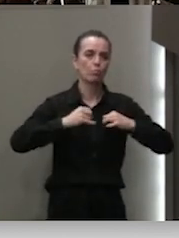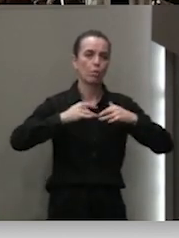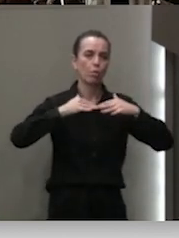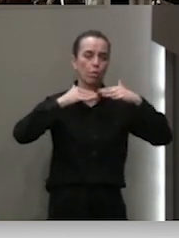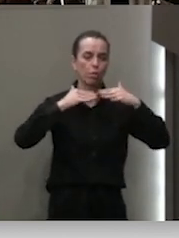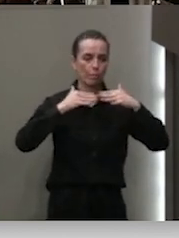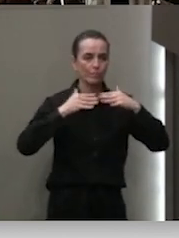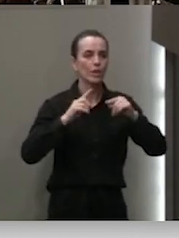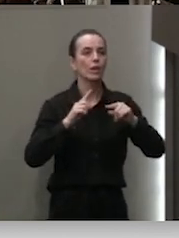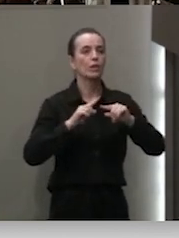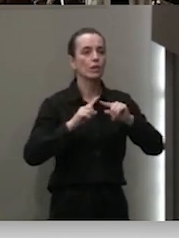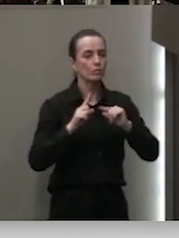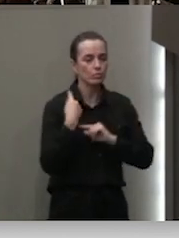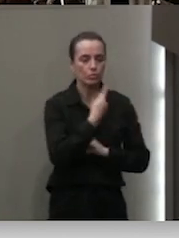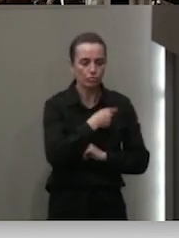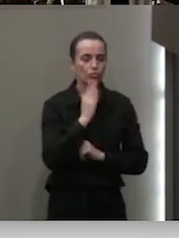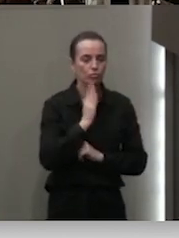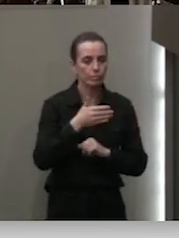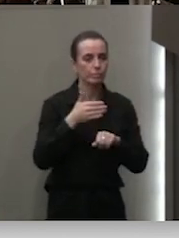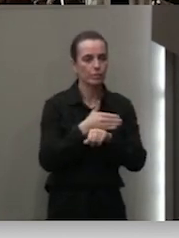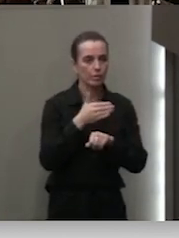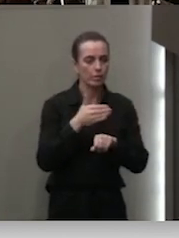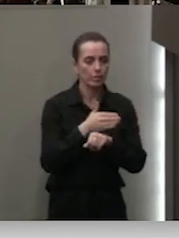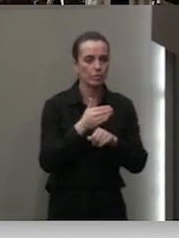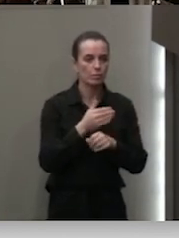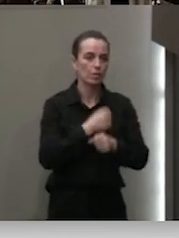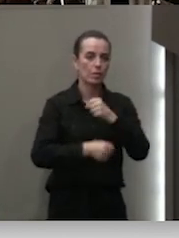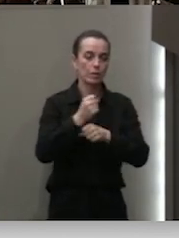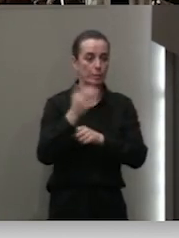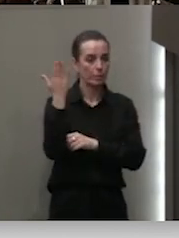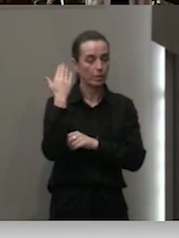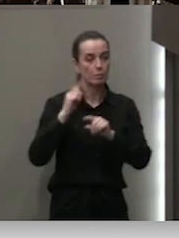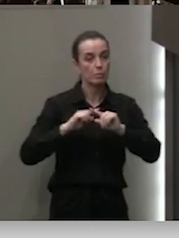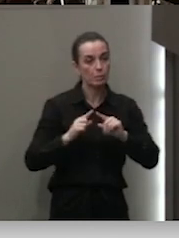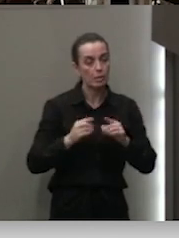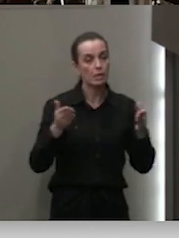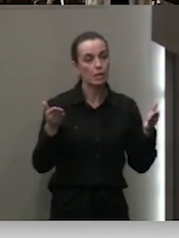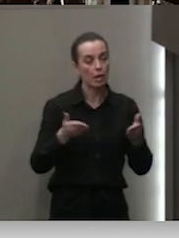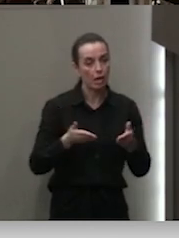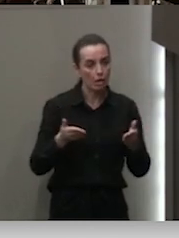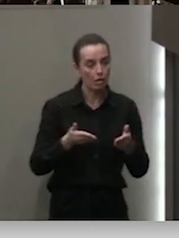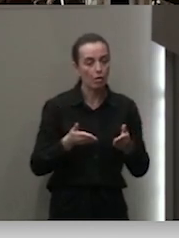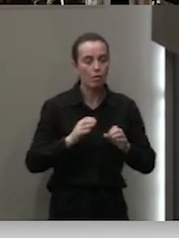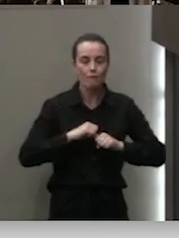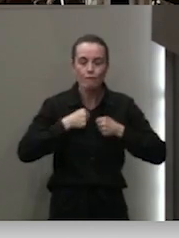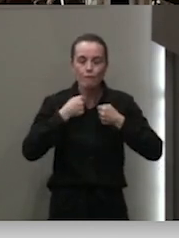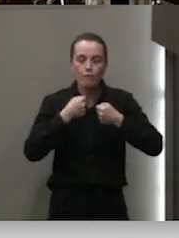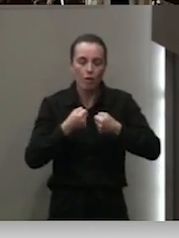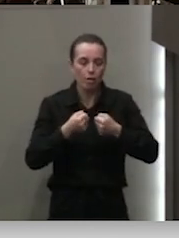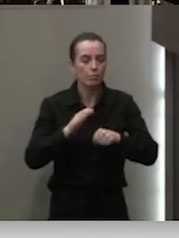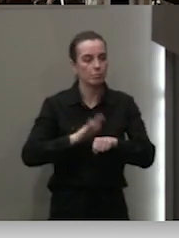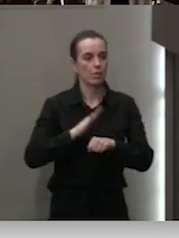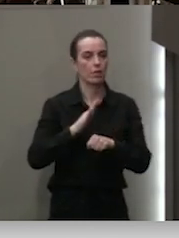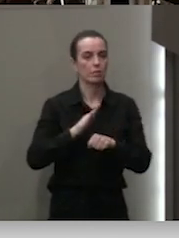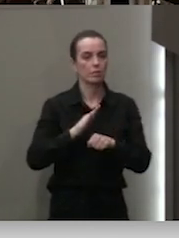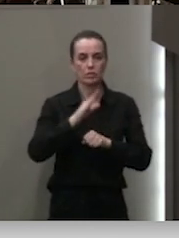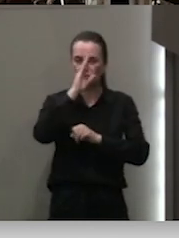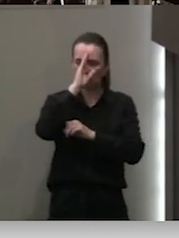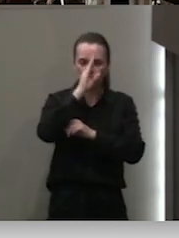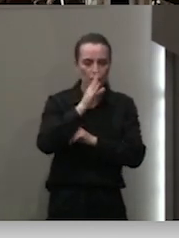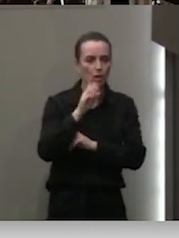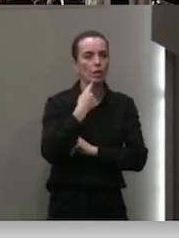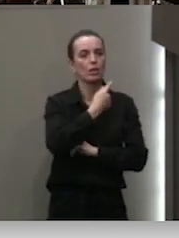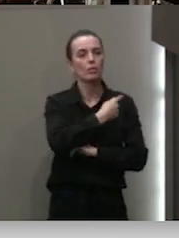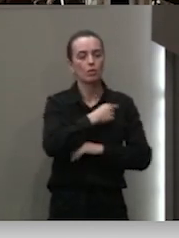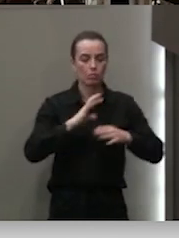mas esse ano com o volume que foi participamos ainda mais fortemente já nos primeiros momentos Nos colocamos a disposição